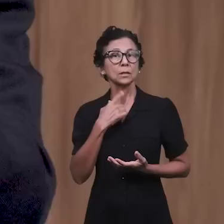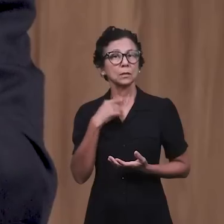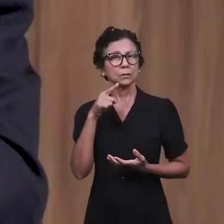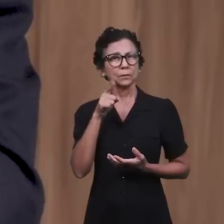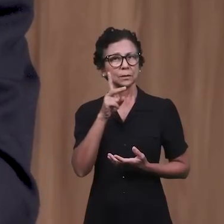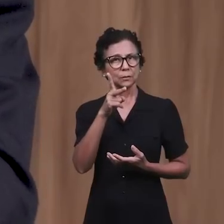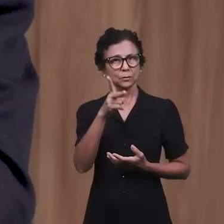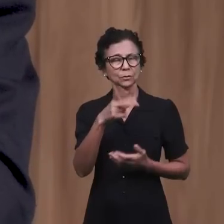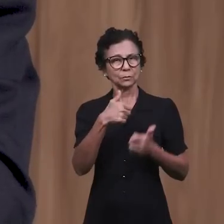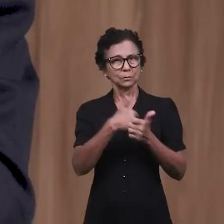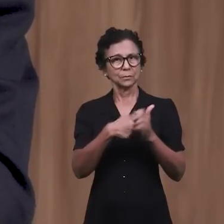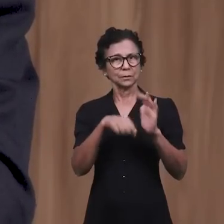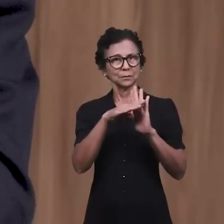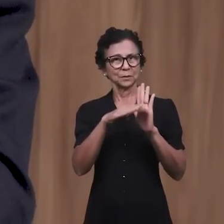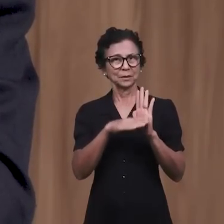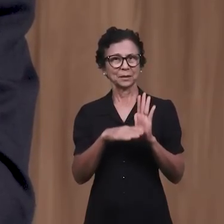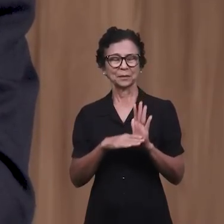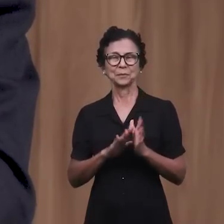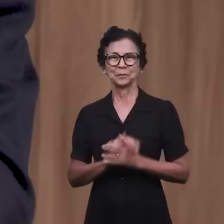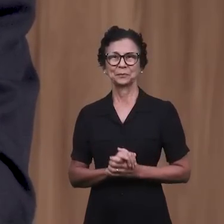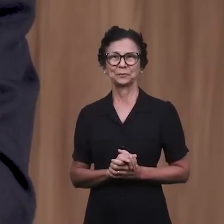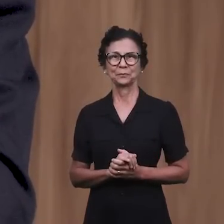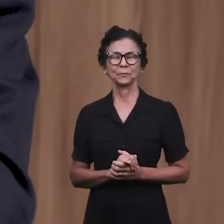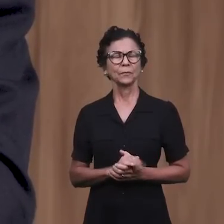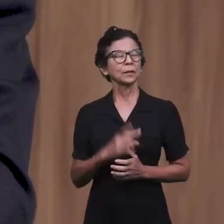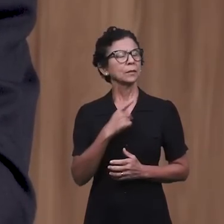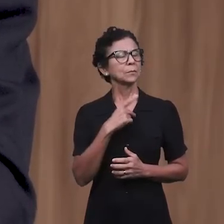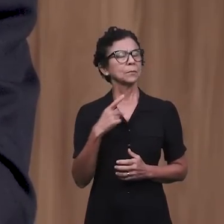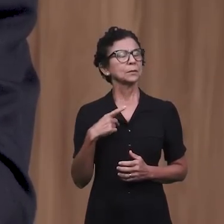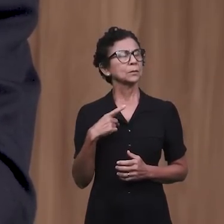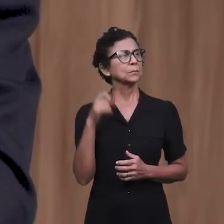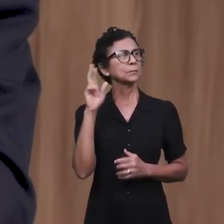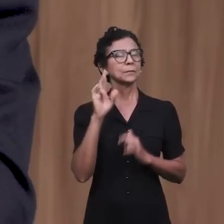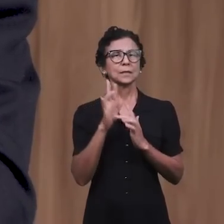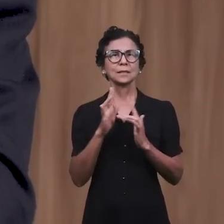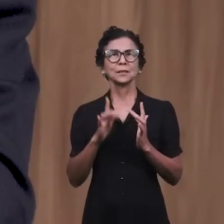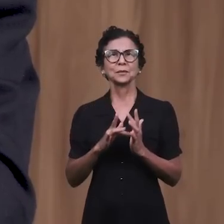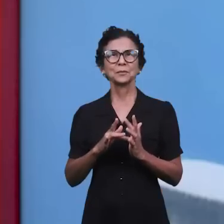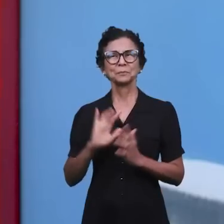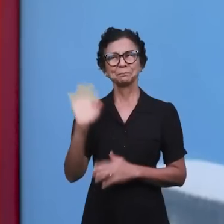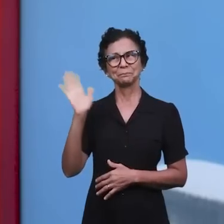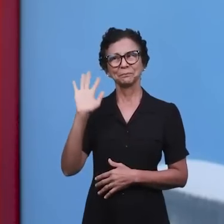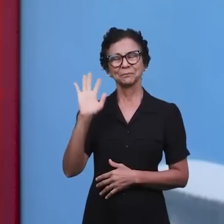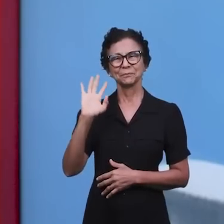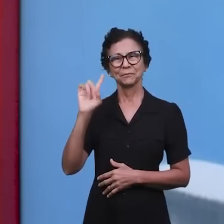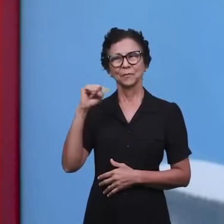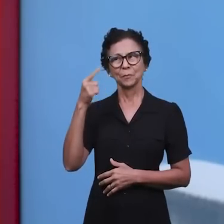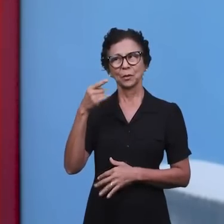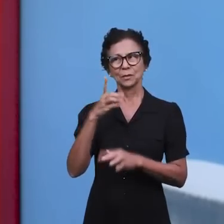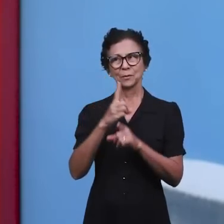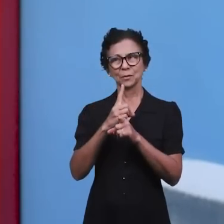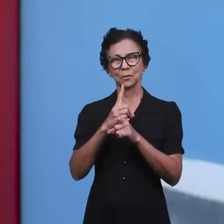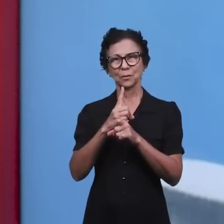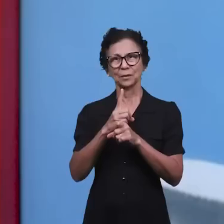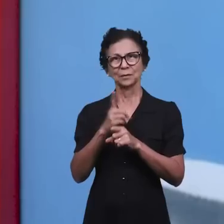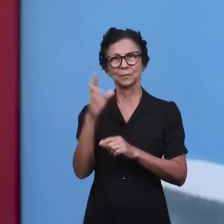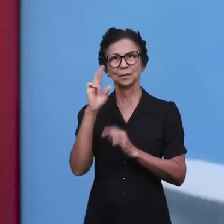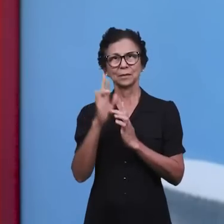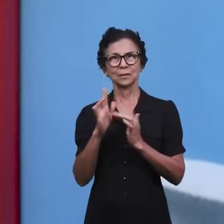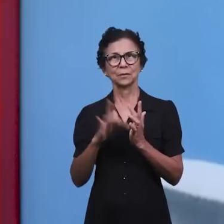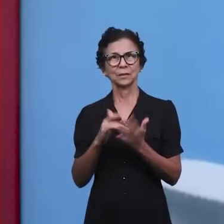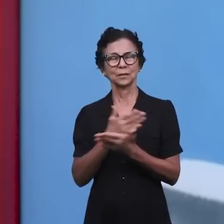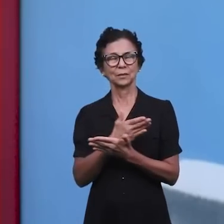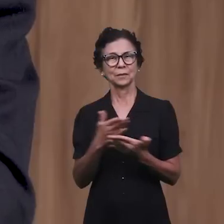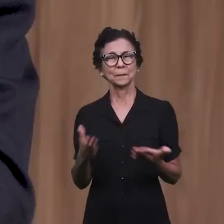você continue conosco no próximo episódio, participando conosco. Pastor Luiz Fernando, a paz do Senhor, até a próxima. Pai do Senhor, pastor Gilson, paz do